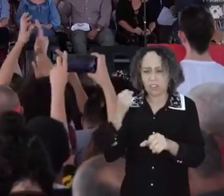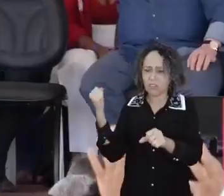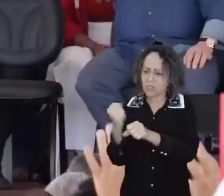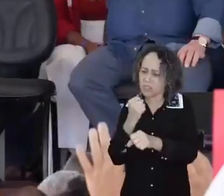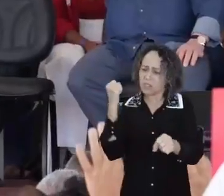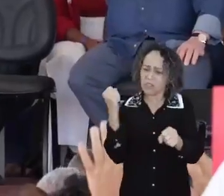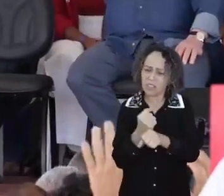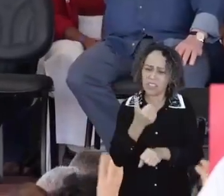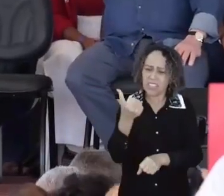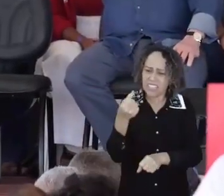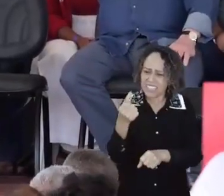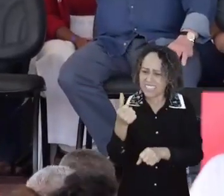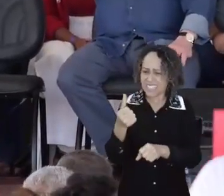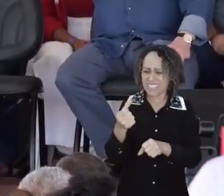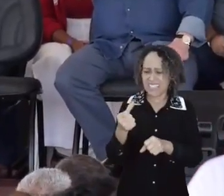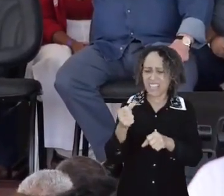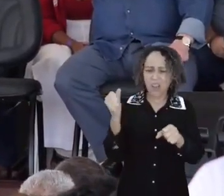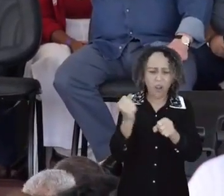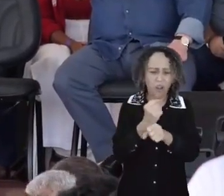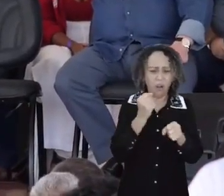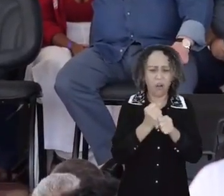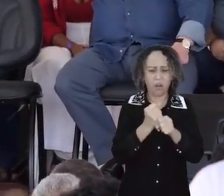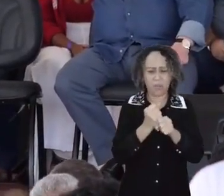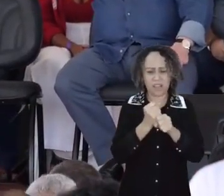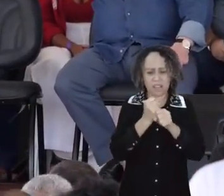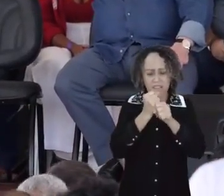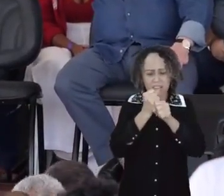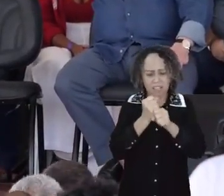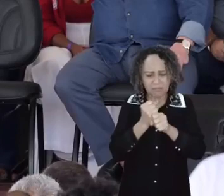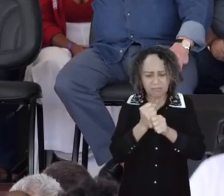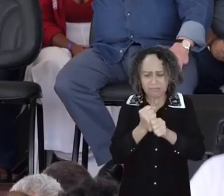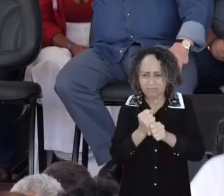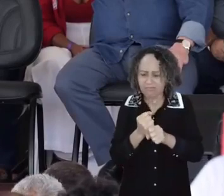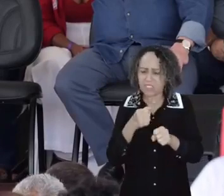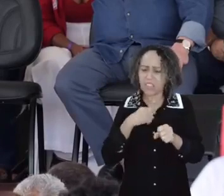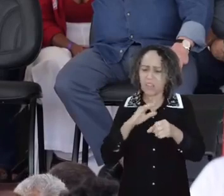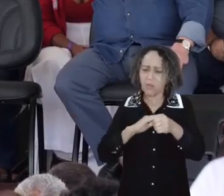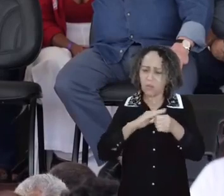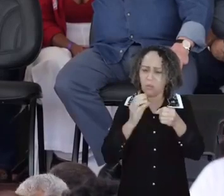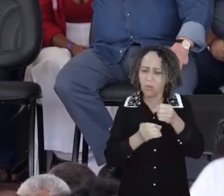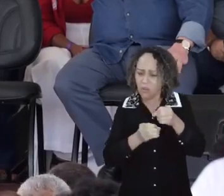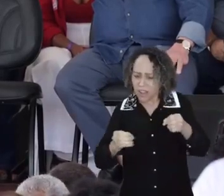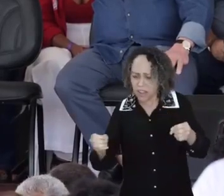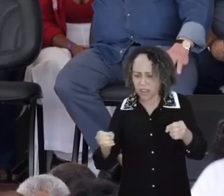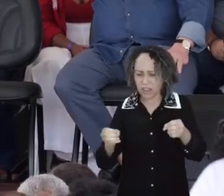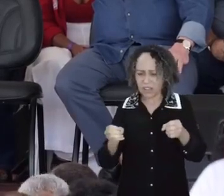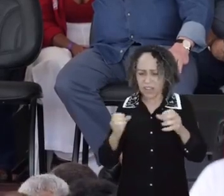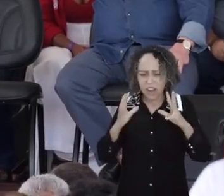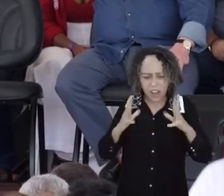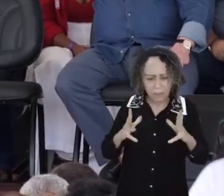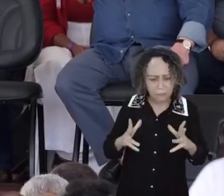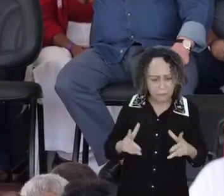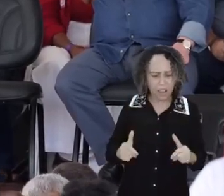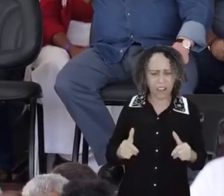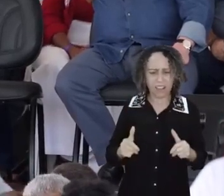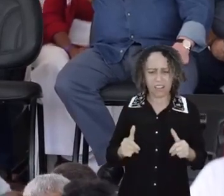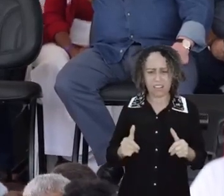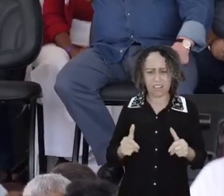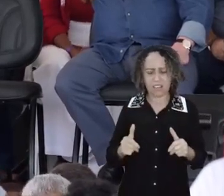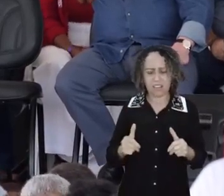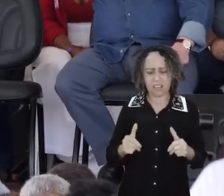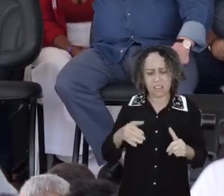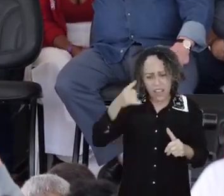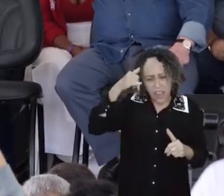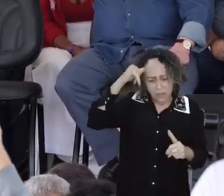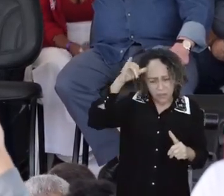dos córregos, acabando com muitas enchentes. E mais do que isso, nós fizemos